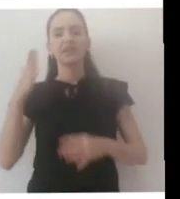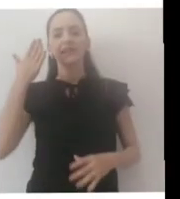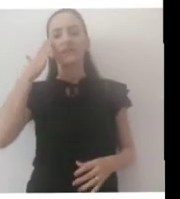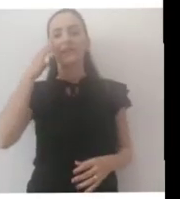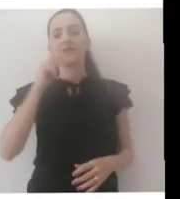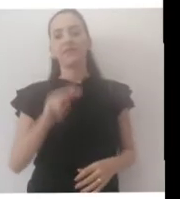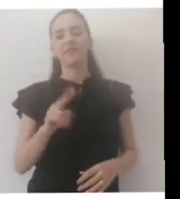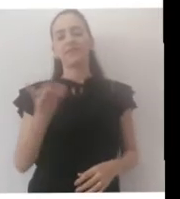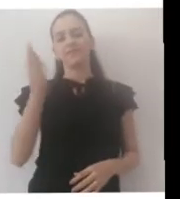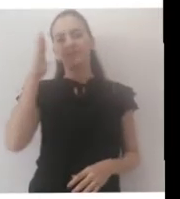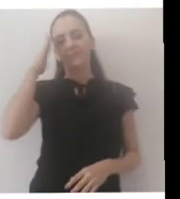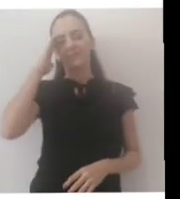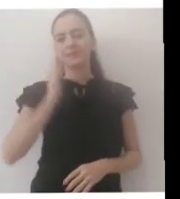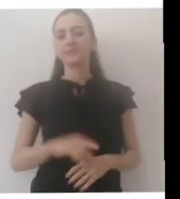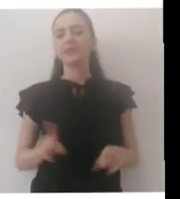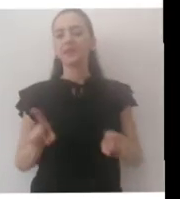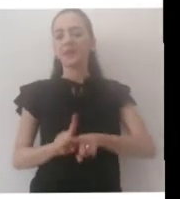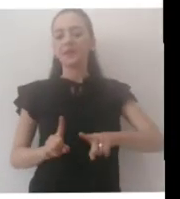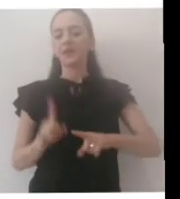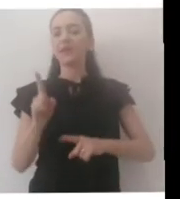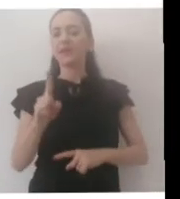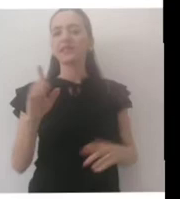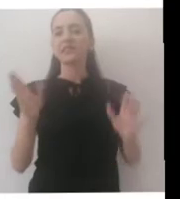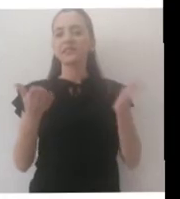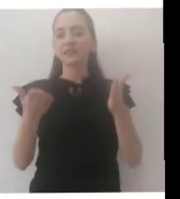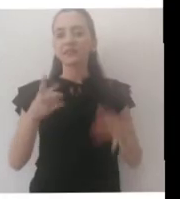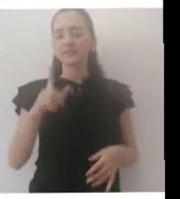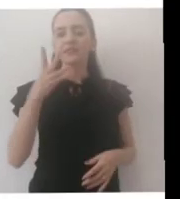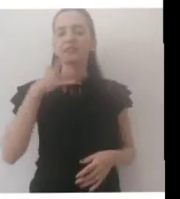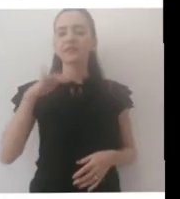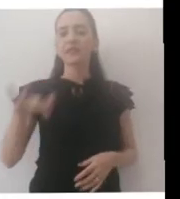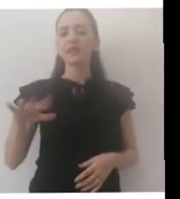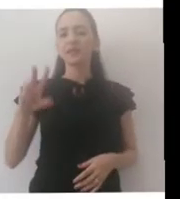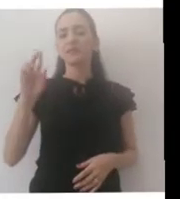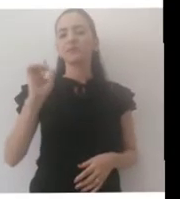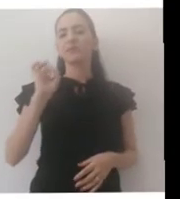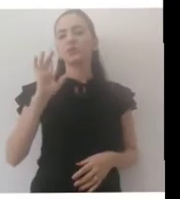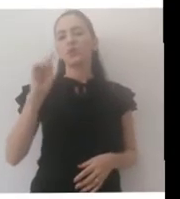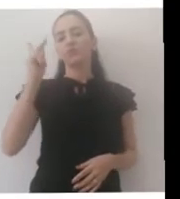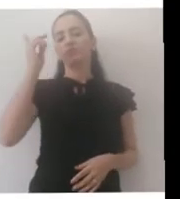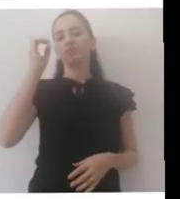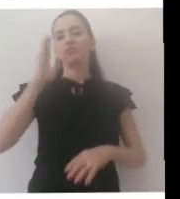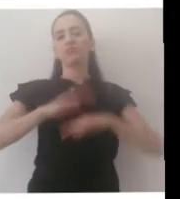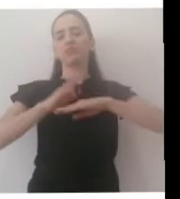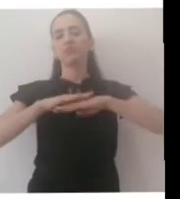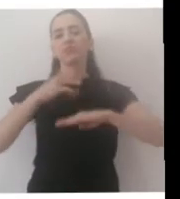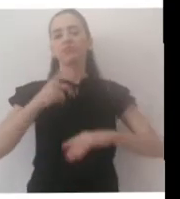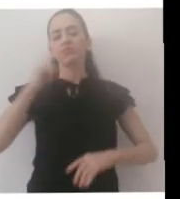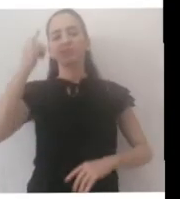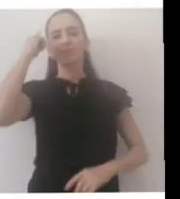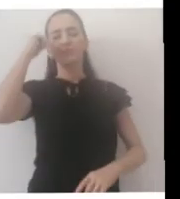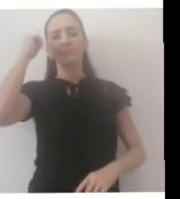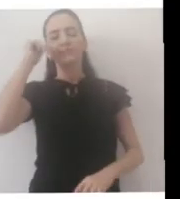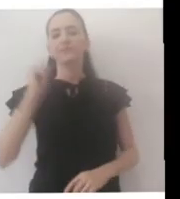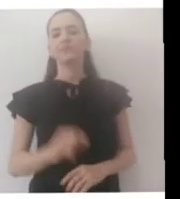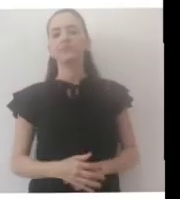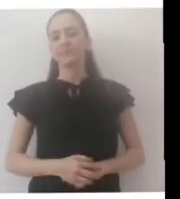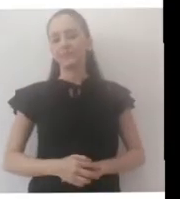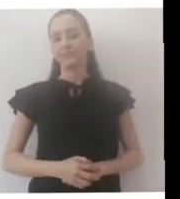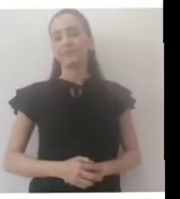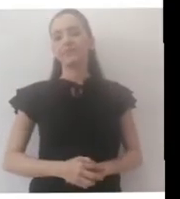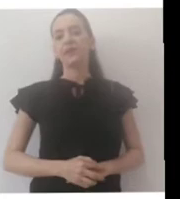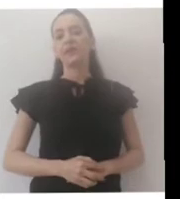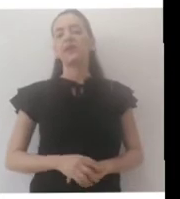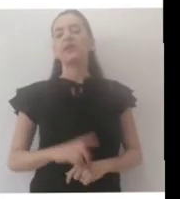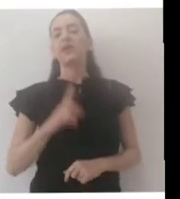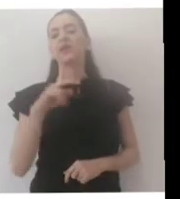número isoladamente. Então, a criança só constrói o número a partir dessas relações. Vamos lá. Eu já estou entrando aqui agora na aula